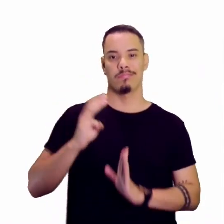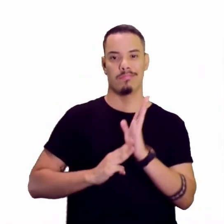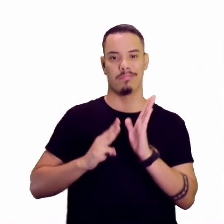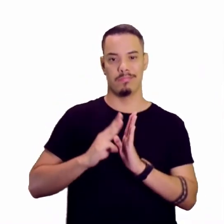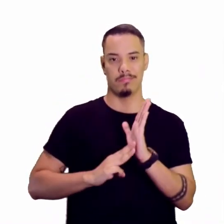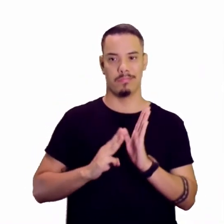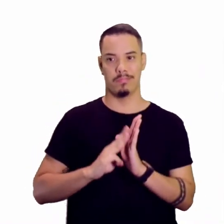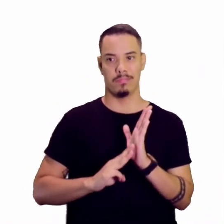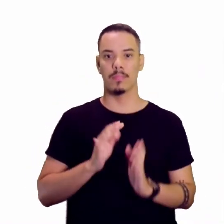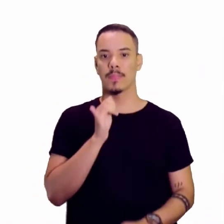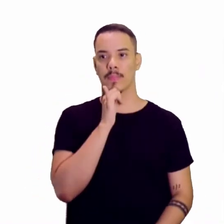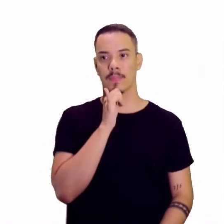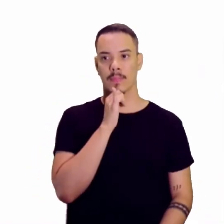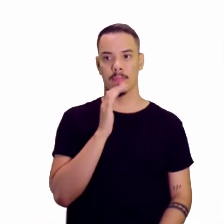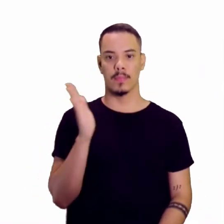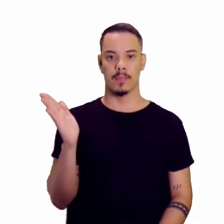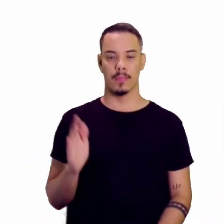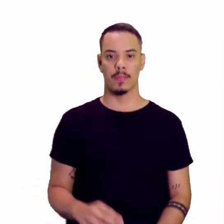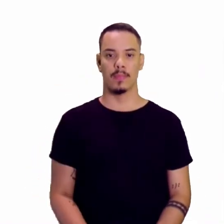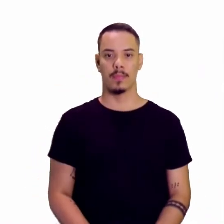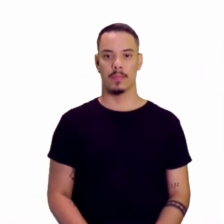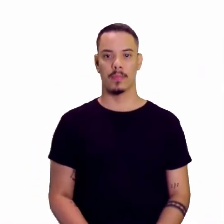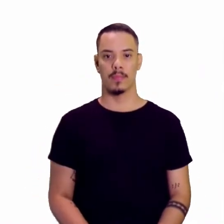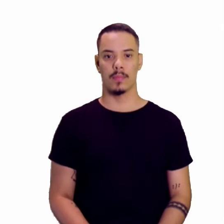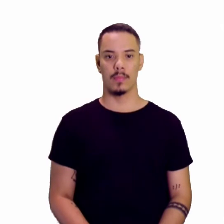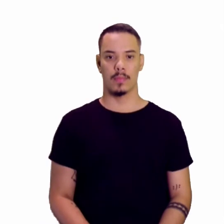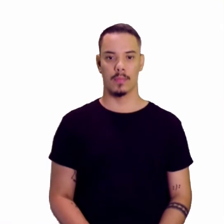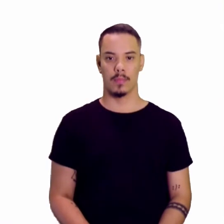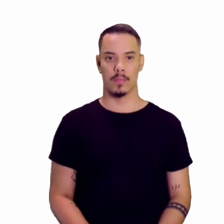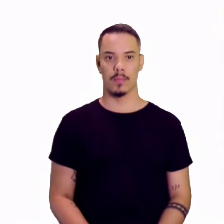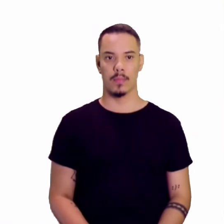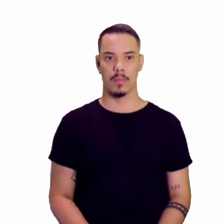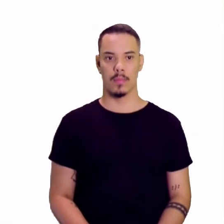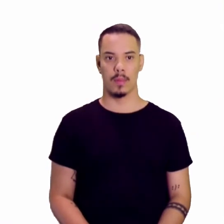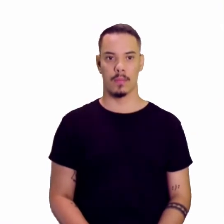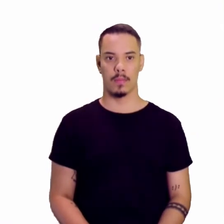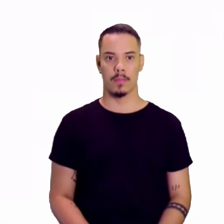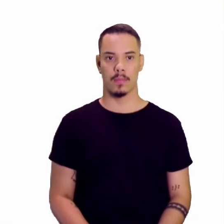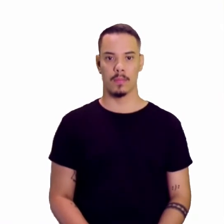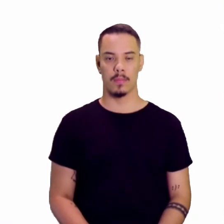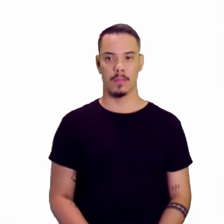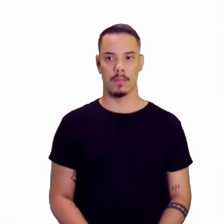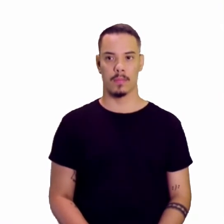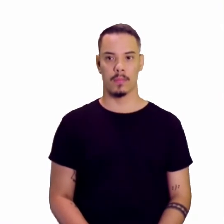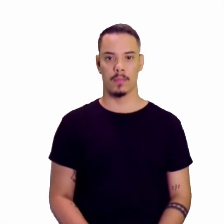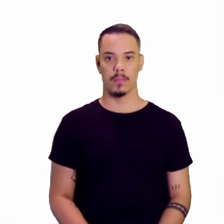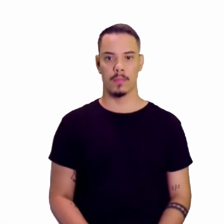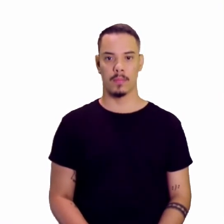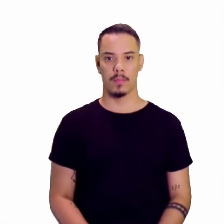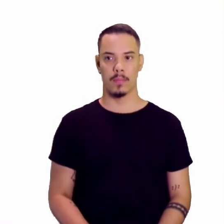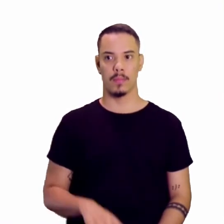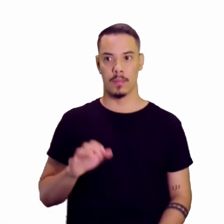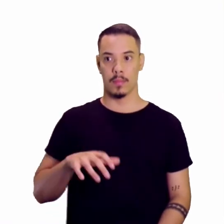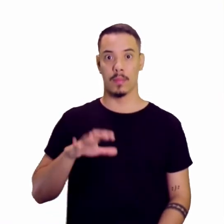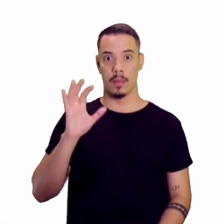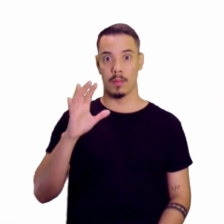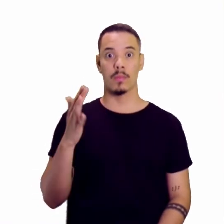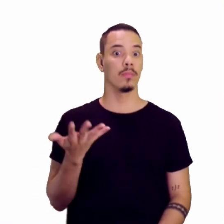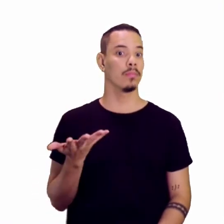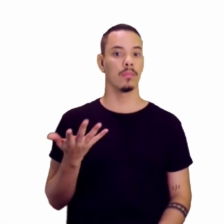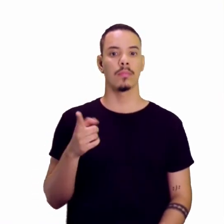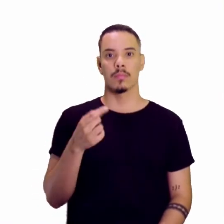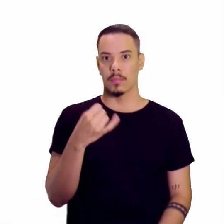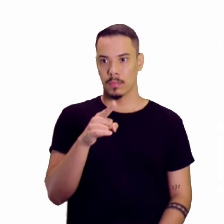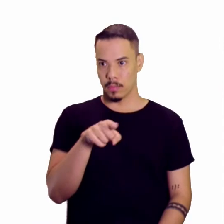né? Olha ali, ó. Aí está no espaço, a bolinha foi lançada, uma bola de basquete. Opa, volta aqui. Né? Foi lançada e aí, se